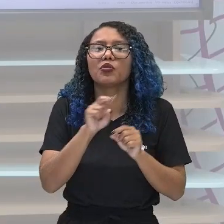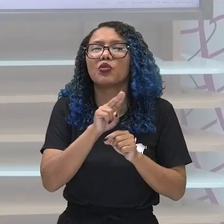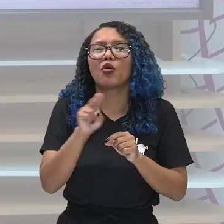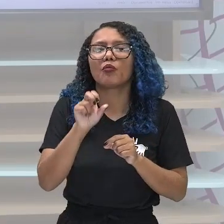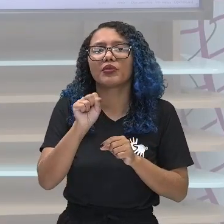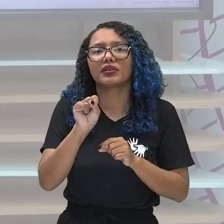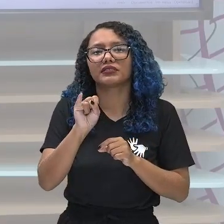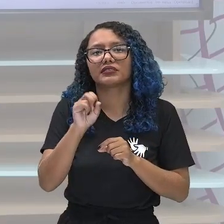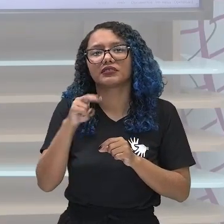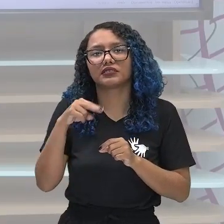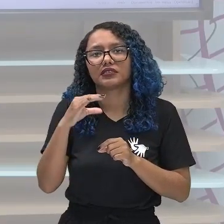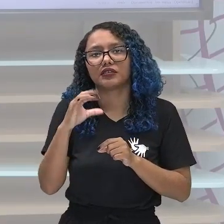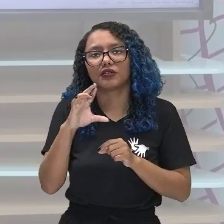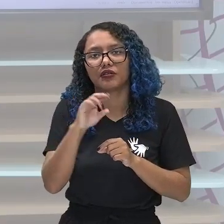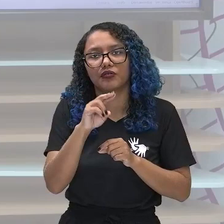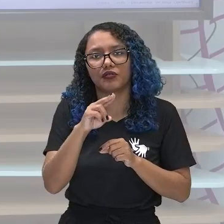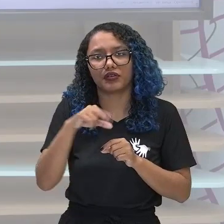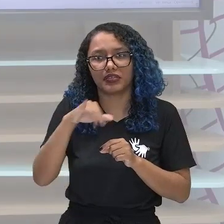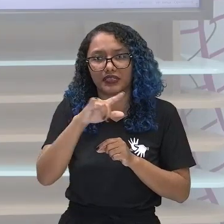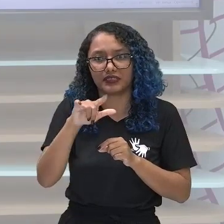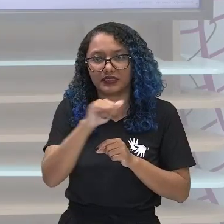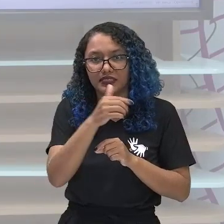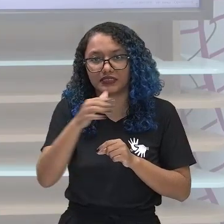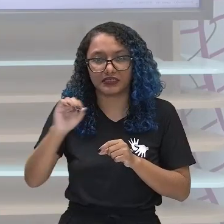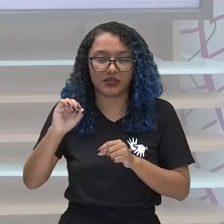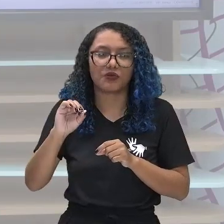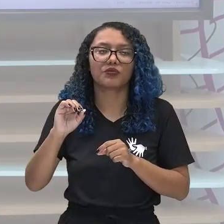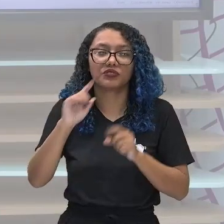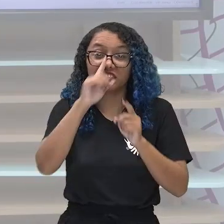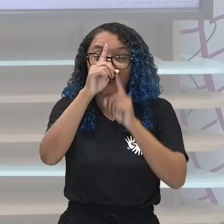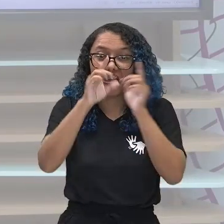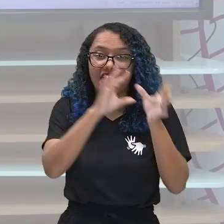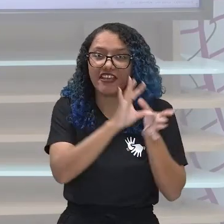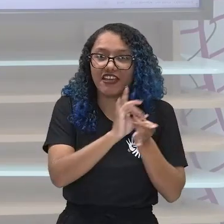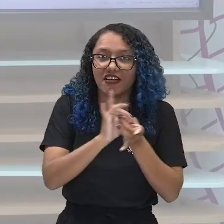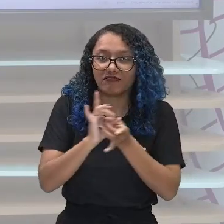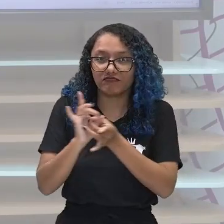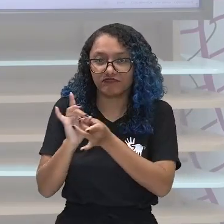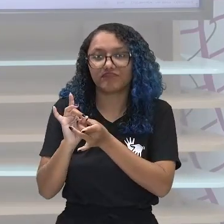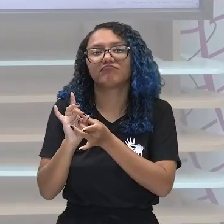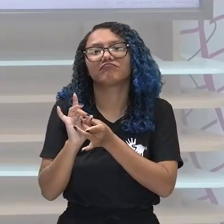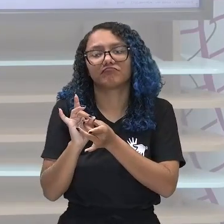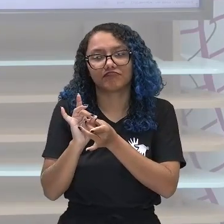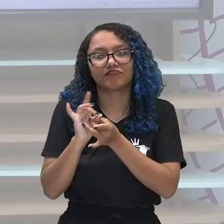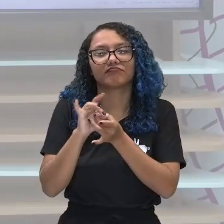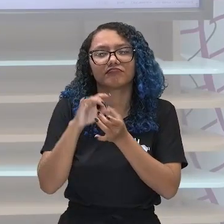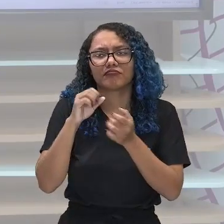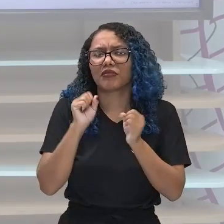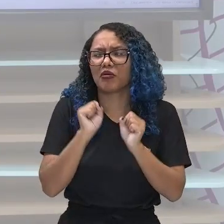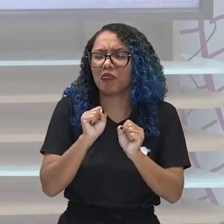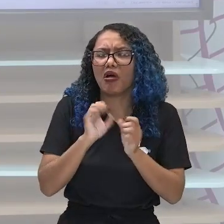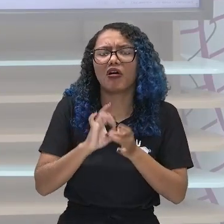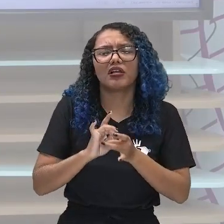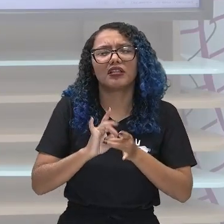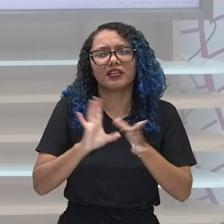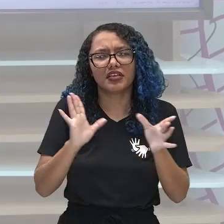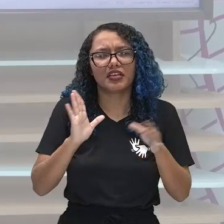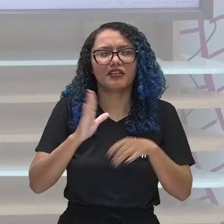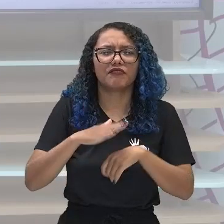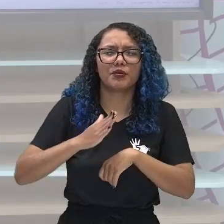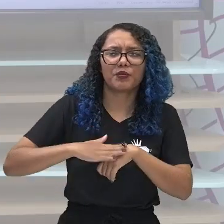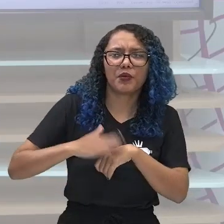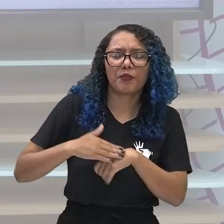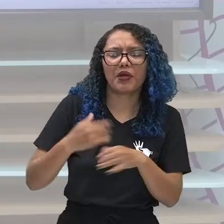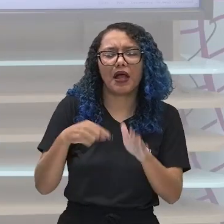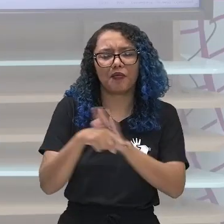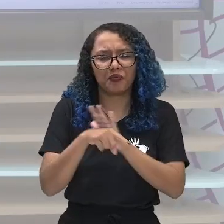sincronização de ideias. É importante que vocês tenham essas sincronizações. Então, sejam livres, naveguem, explorem, que cada